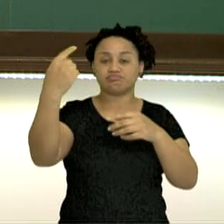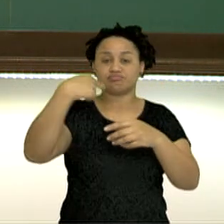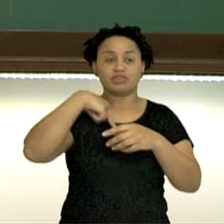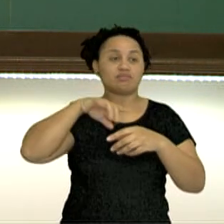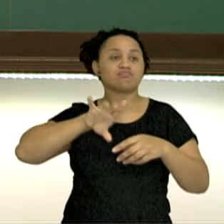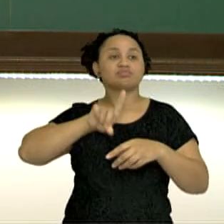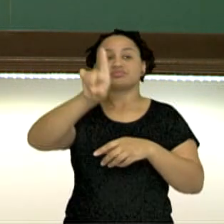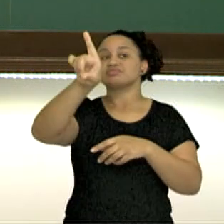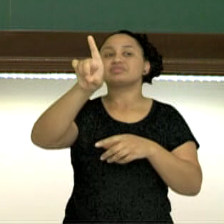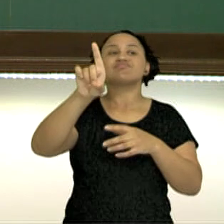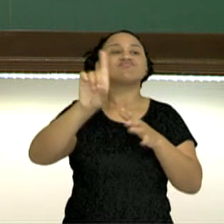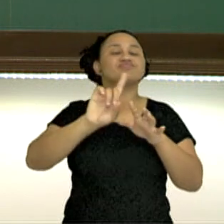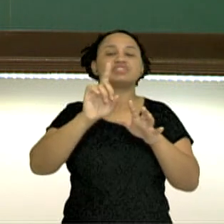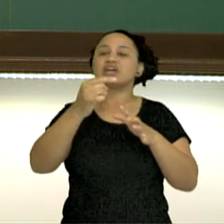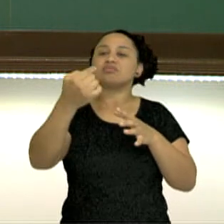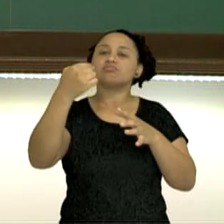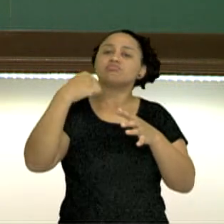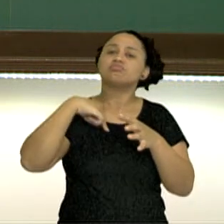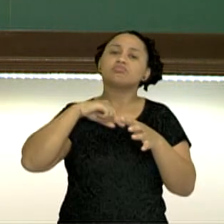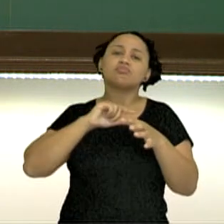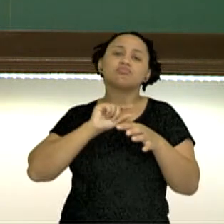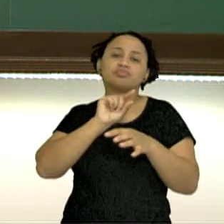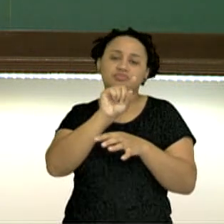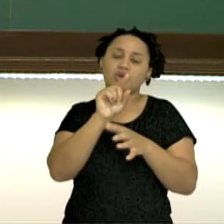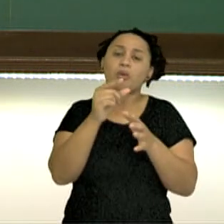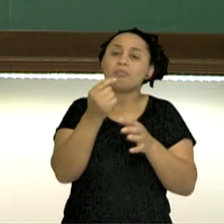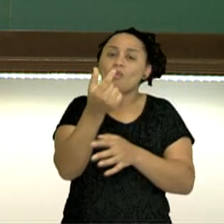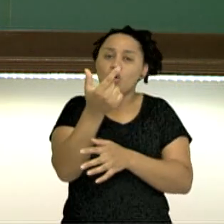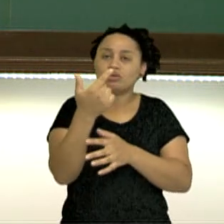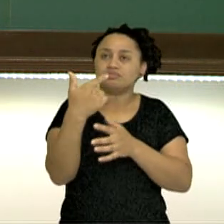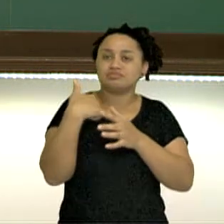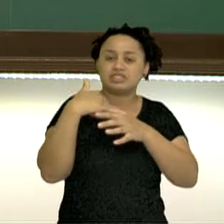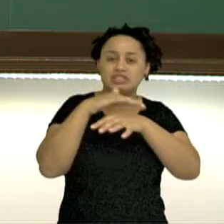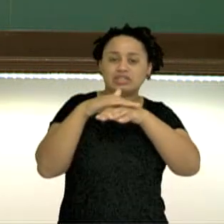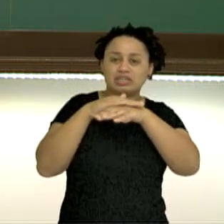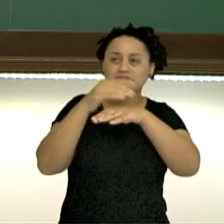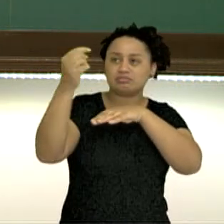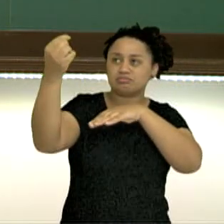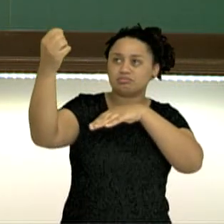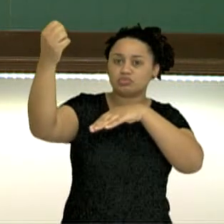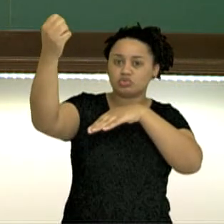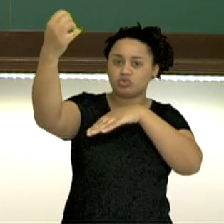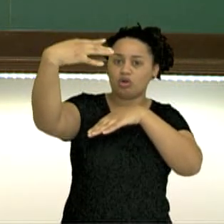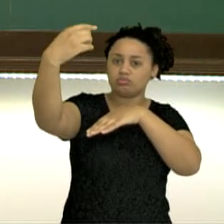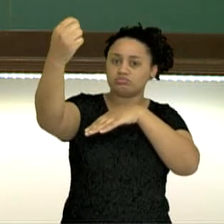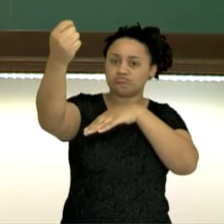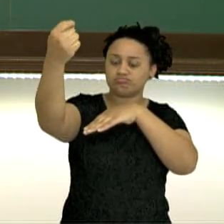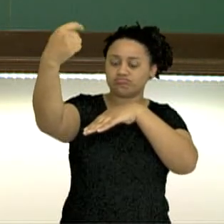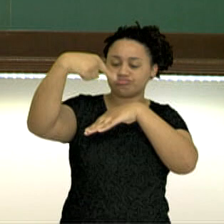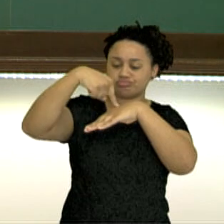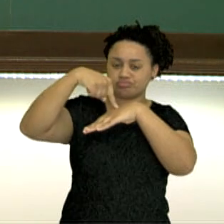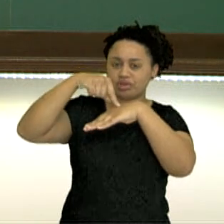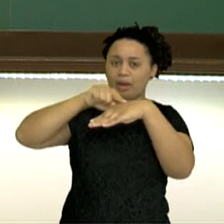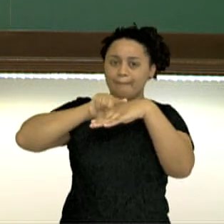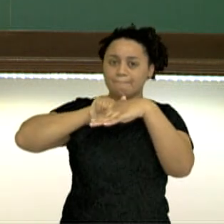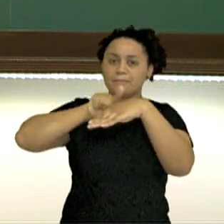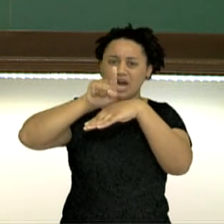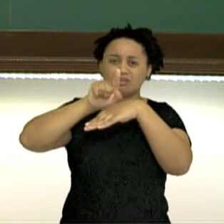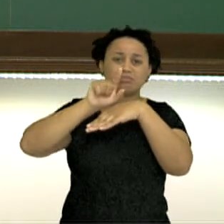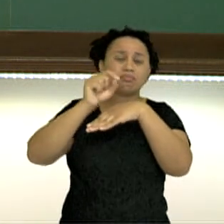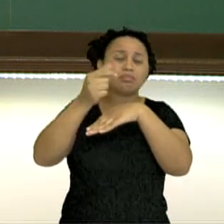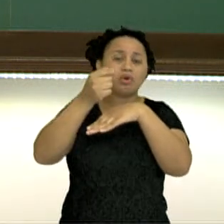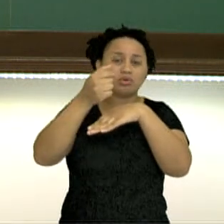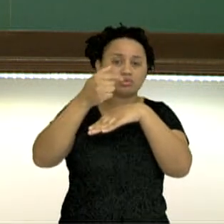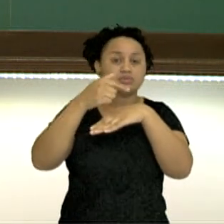ela vai reter muito mais esse calor, fazendo com que essas áreas tenham uma temperatura maior. Quando a gente observa a